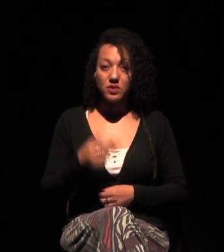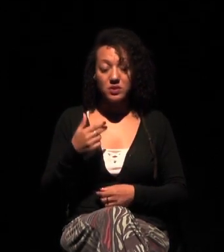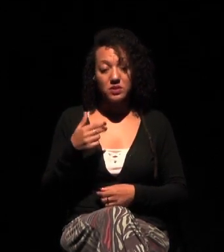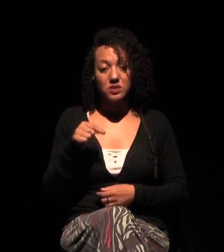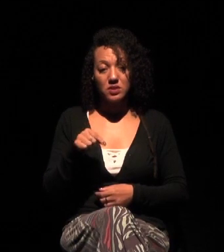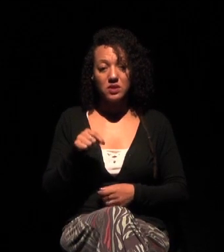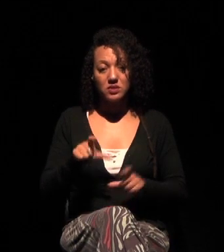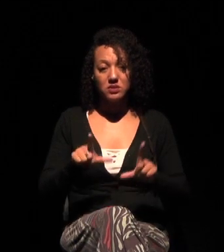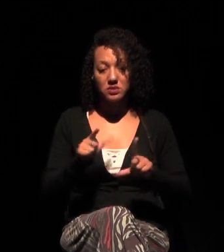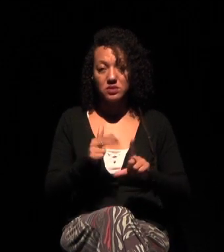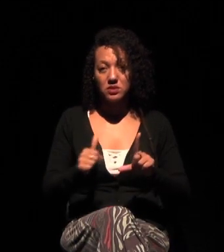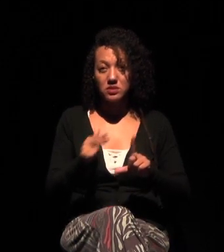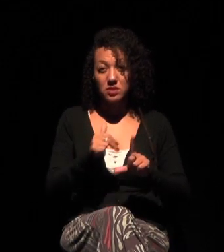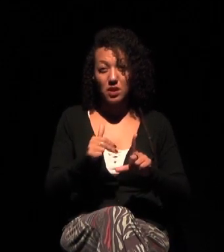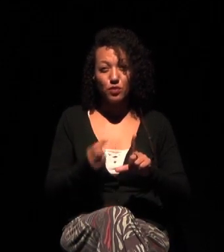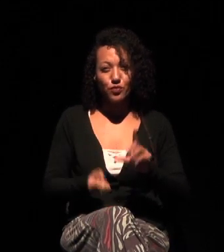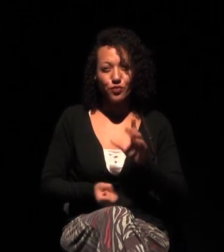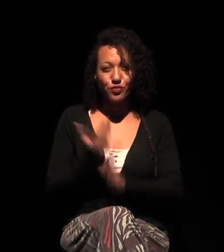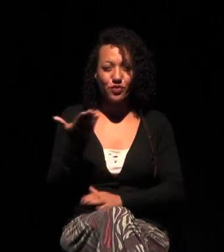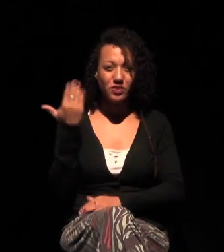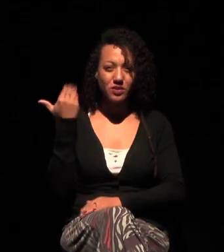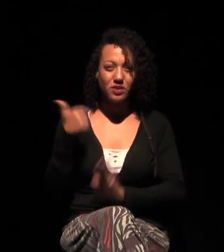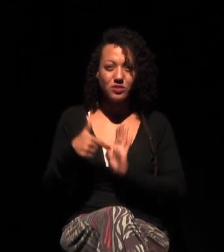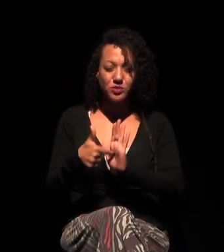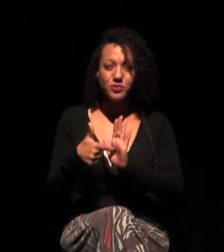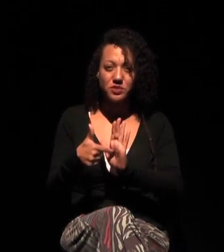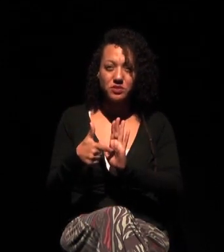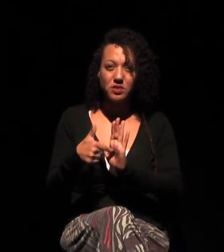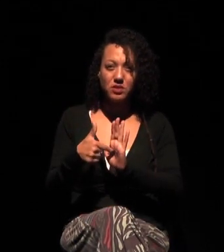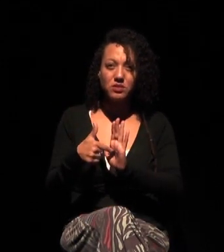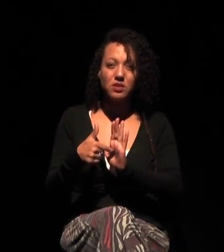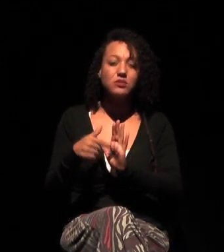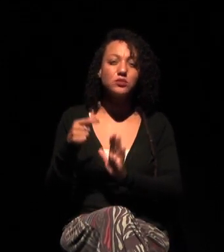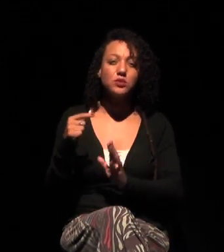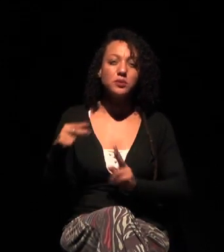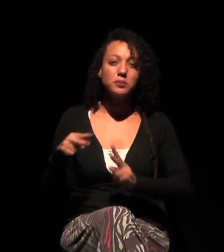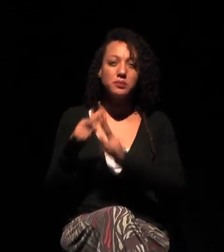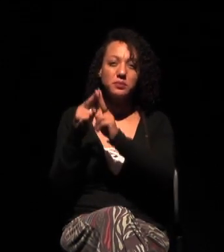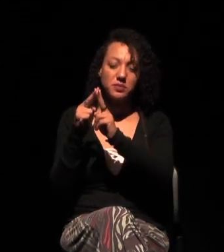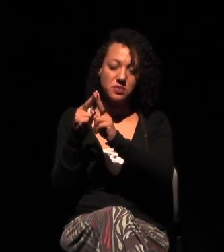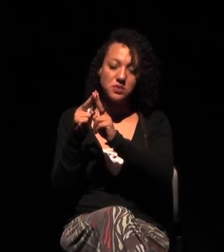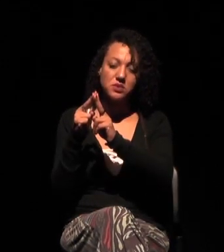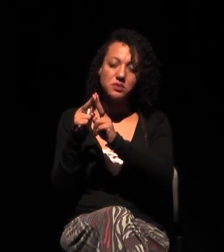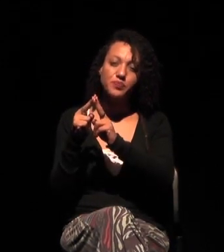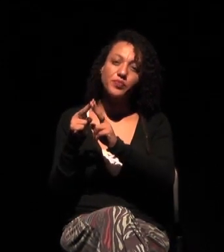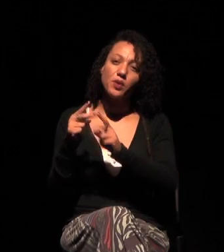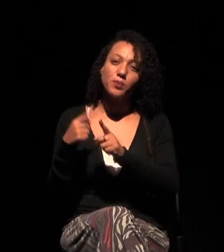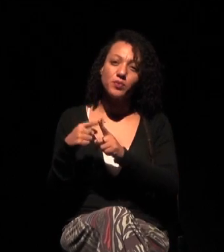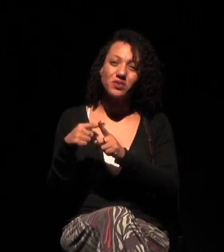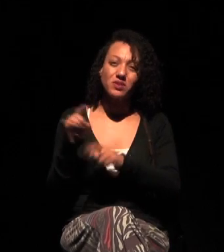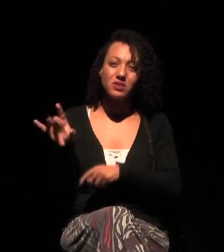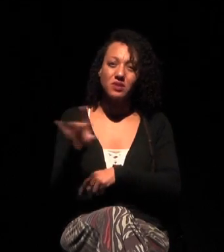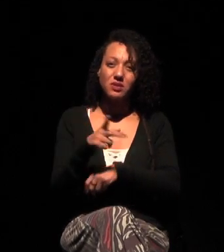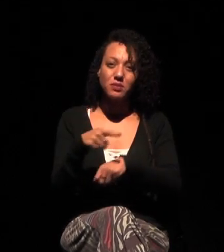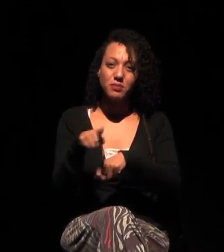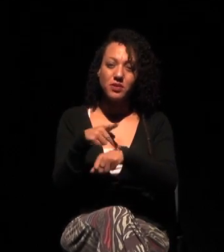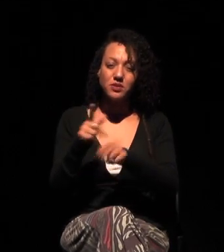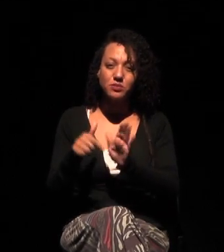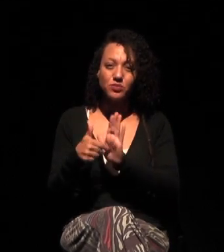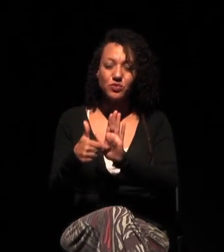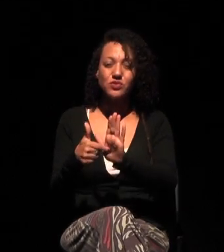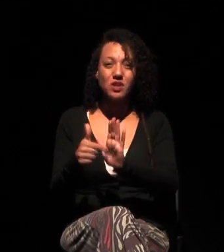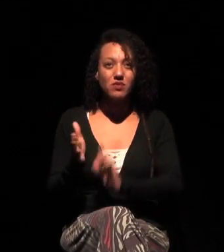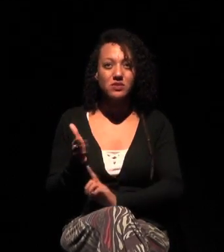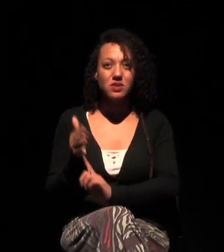produzido na altura sá a exposição universal de paris portanto em que os países mostravam as suas maravilhas